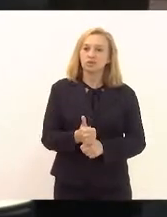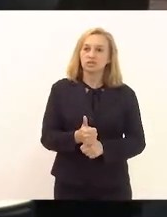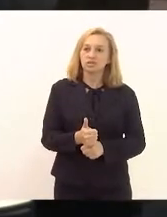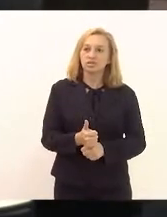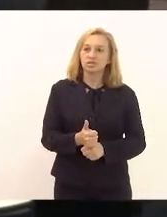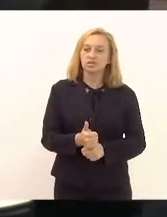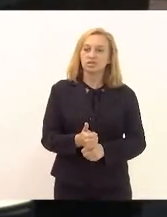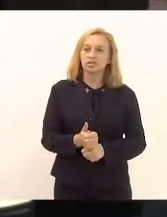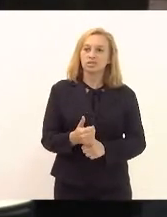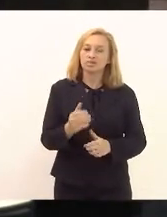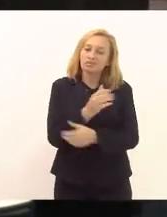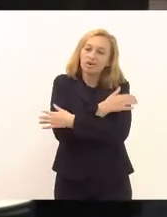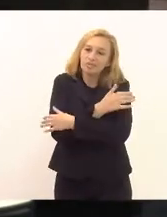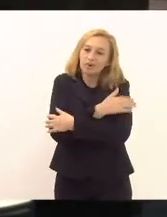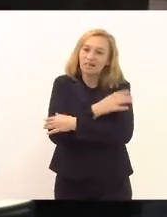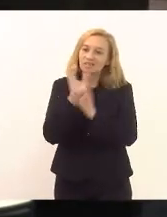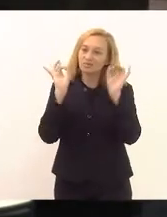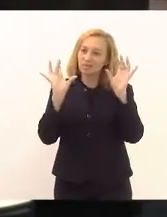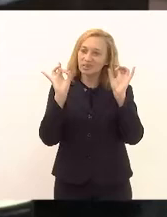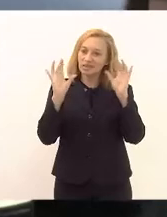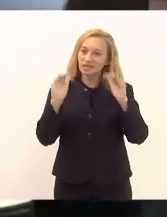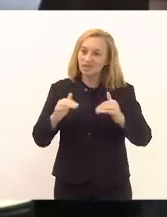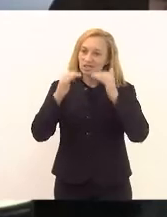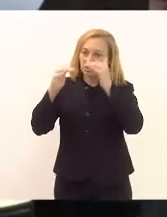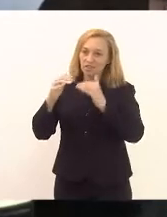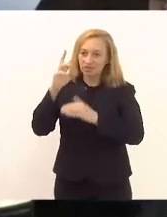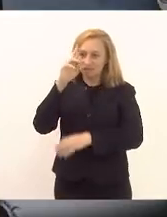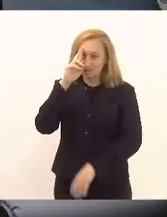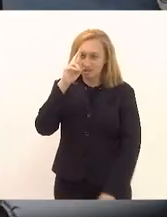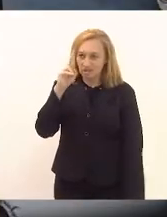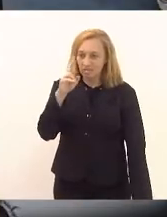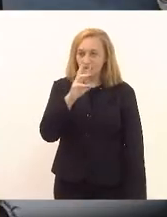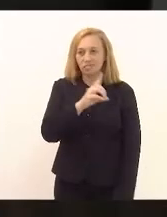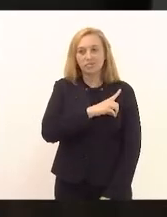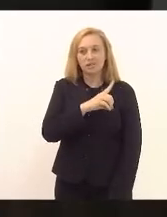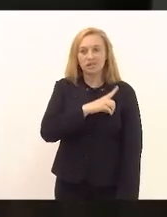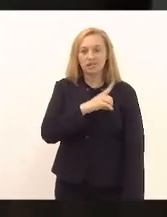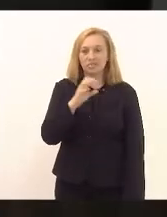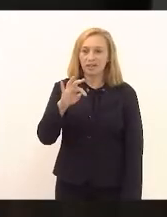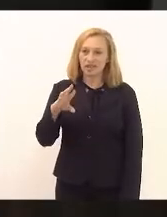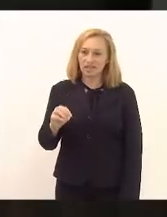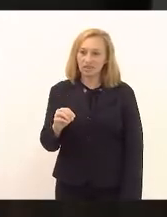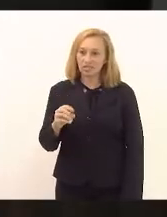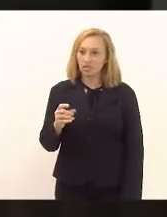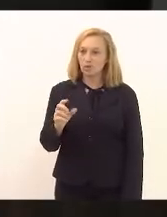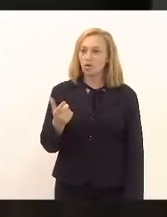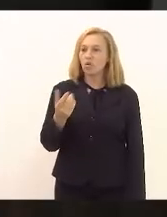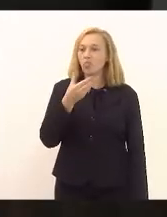deixando um especial abraço ao deputado subtenente Bernardo. O homem da caneta.